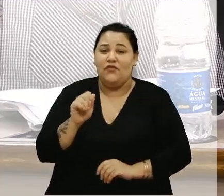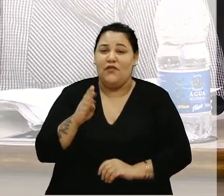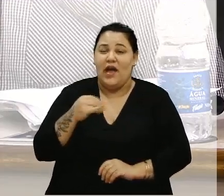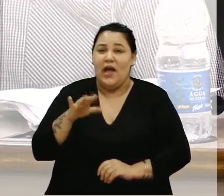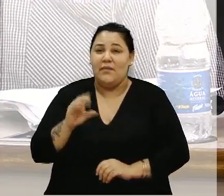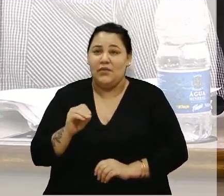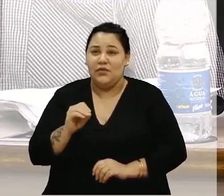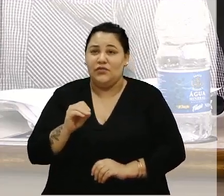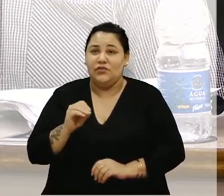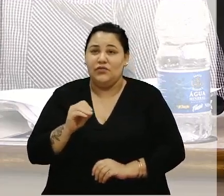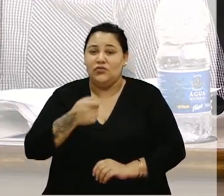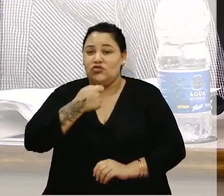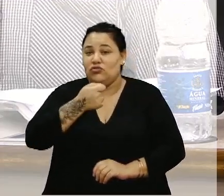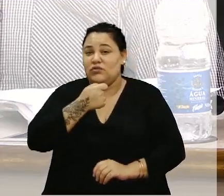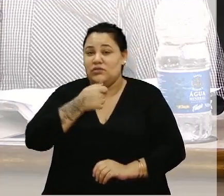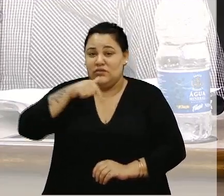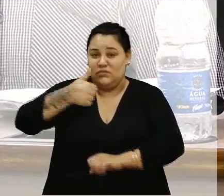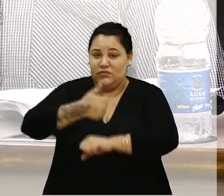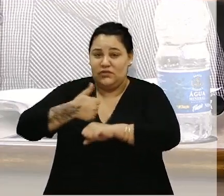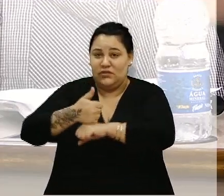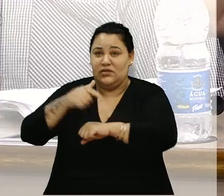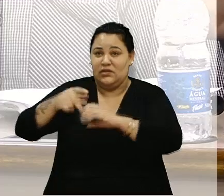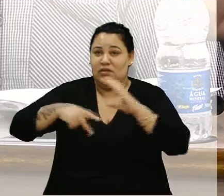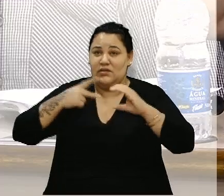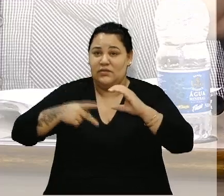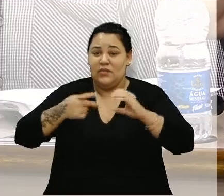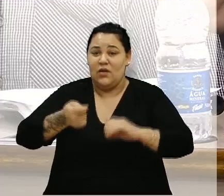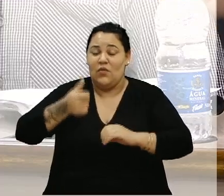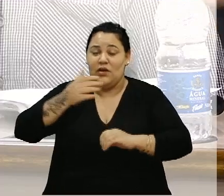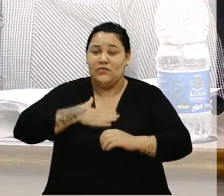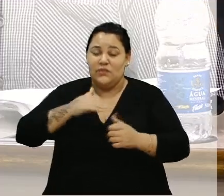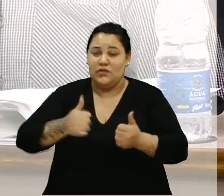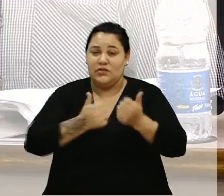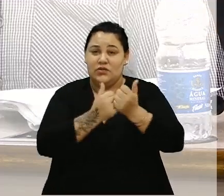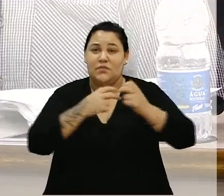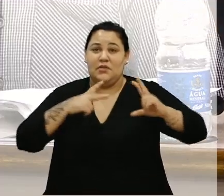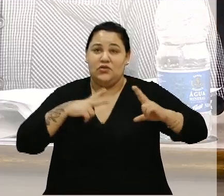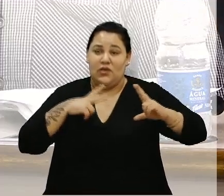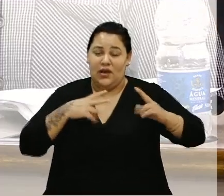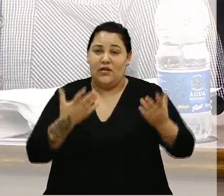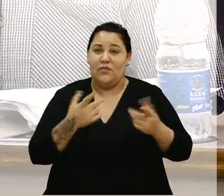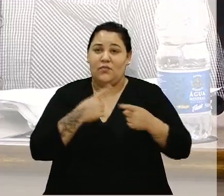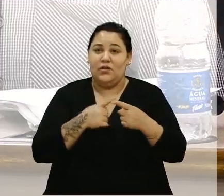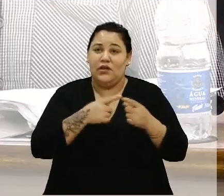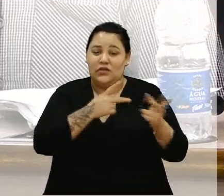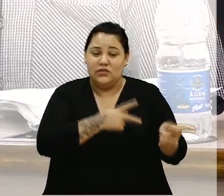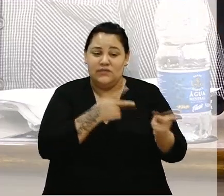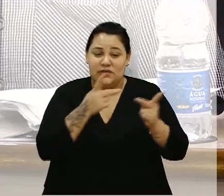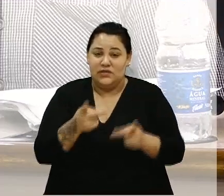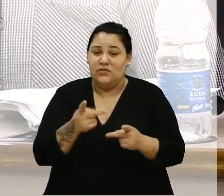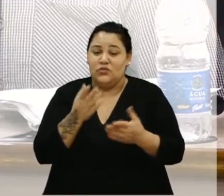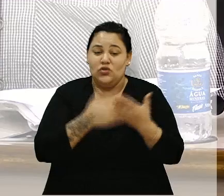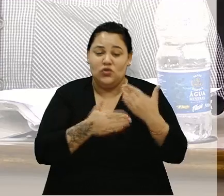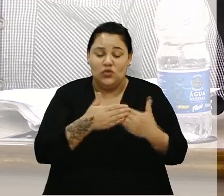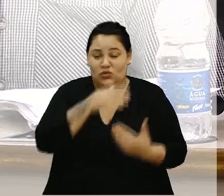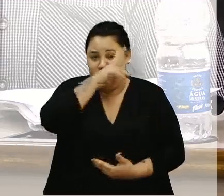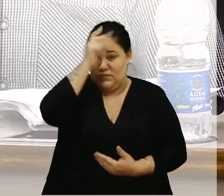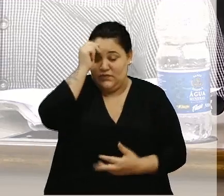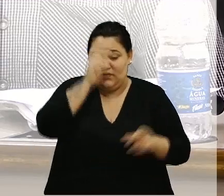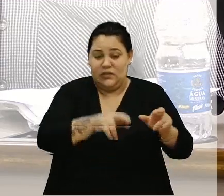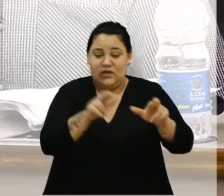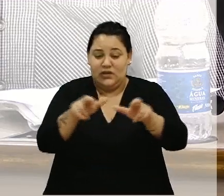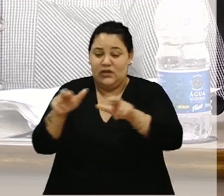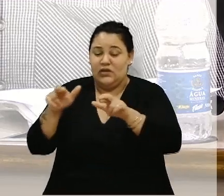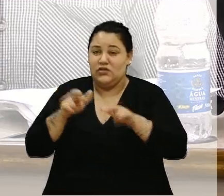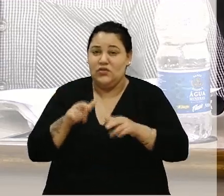Câmara de Vereadores, ele era quase meu assessor pessoal, porque nós visitamos todos os prefeitos da região,